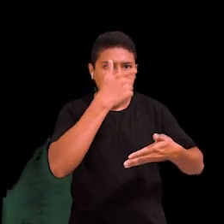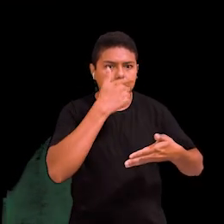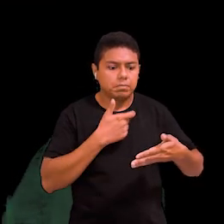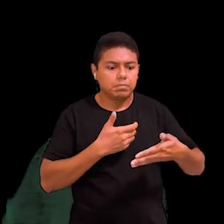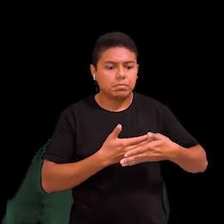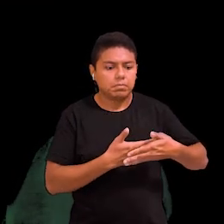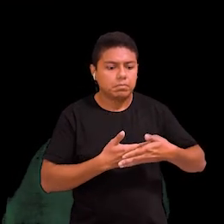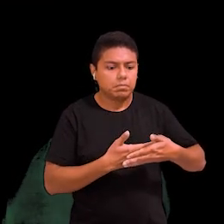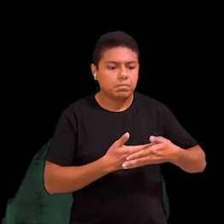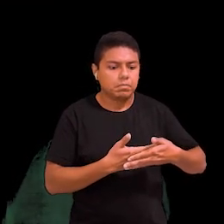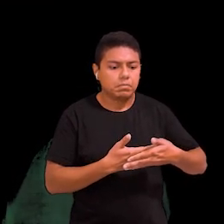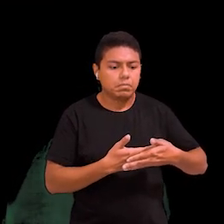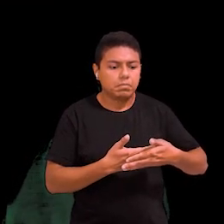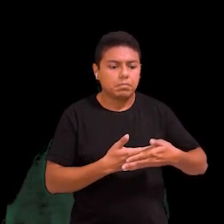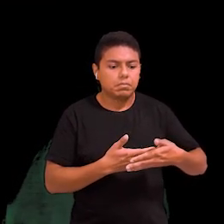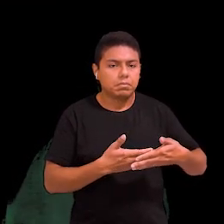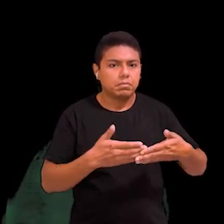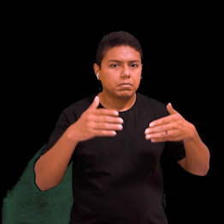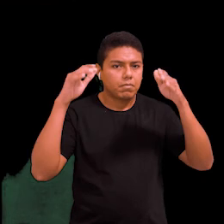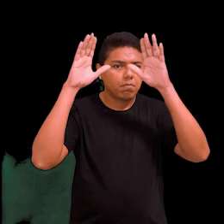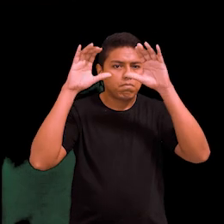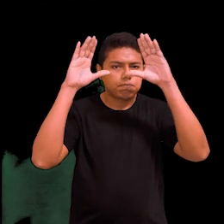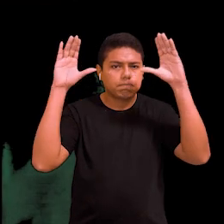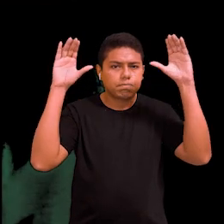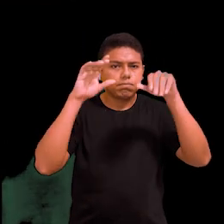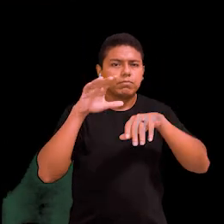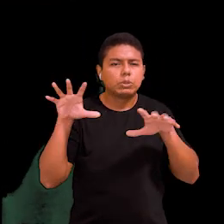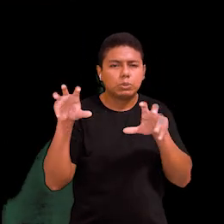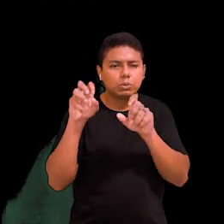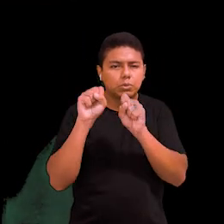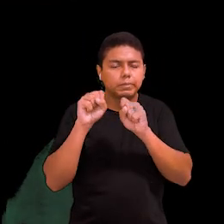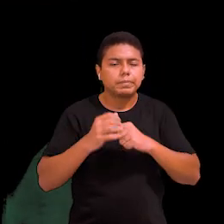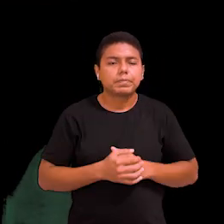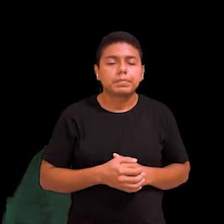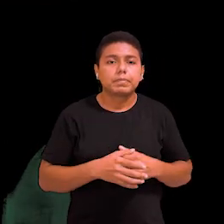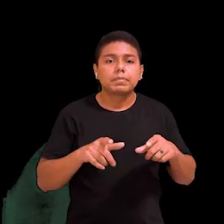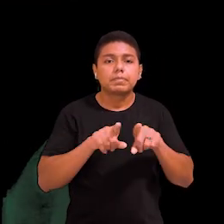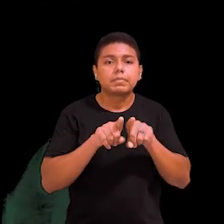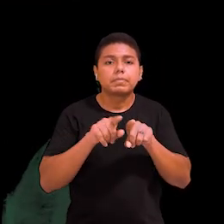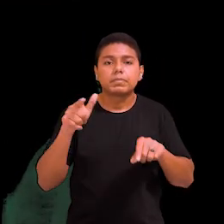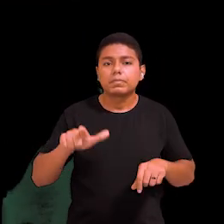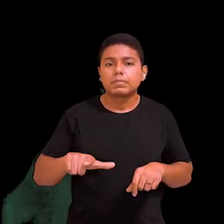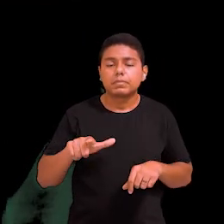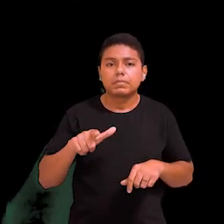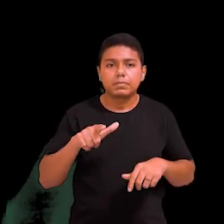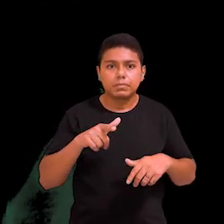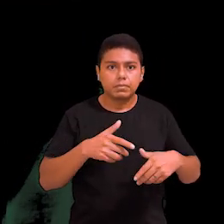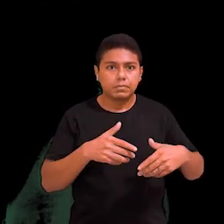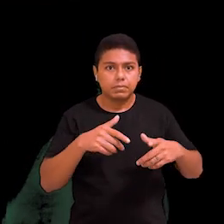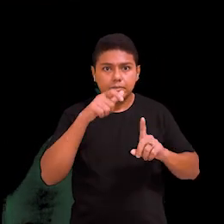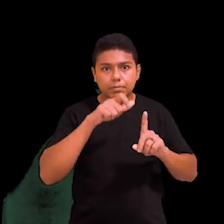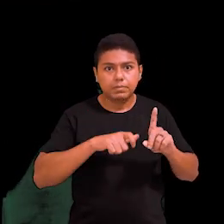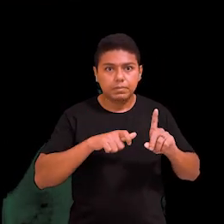puérpera segurando uma criança e sobre a sua cabeça uma nuvem escura. E uma outra